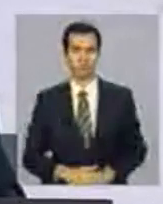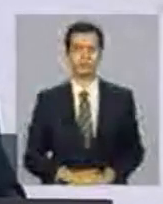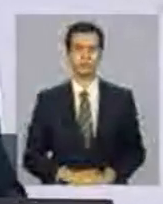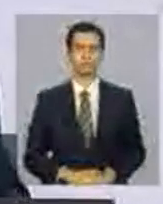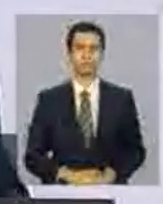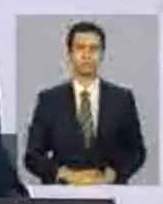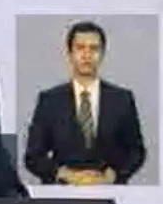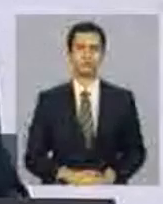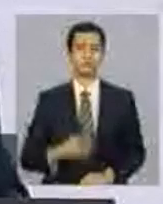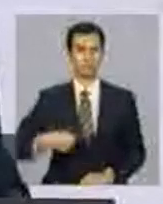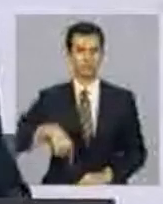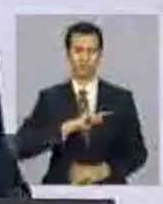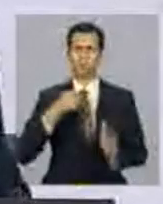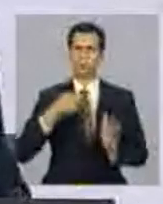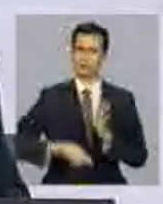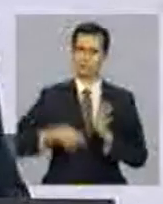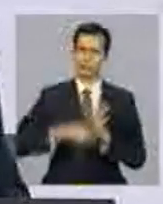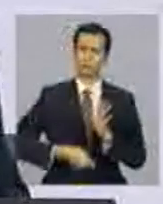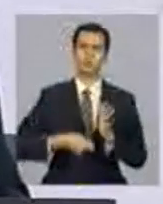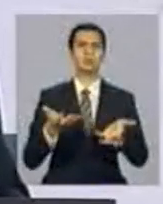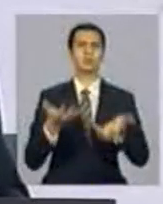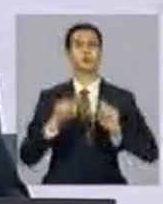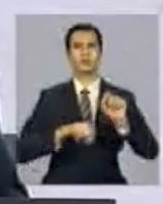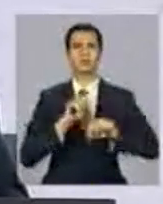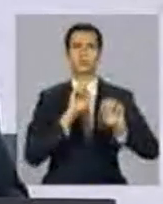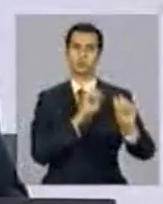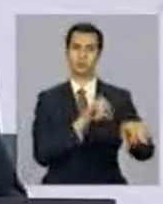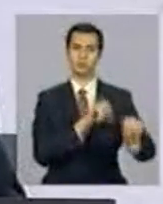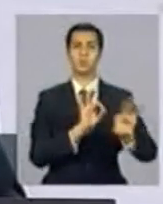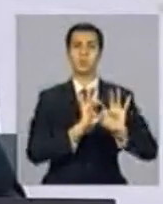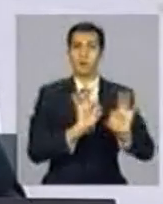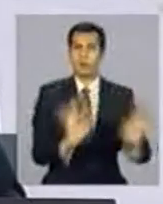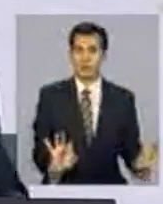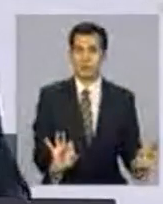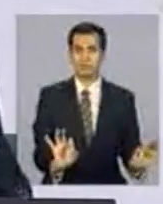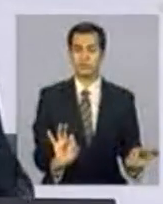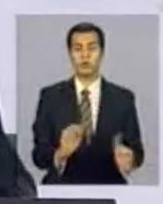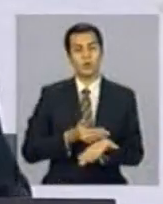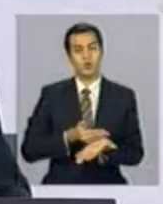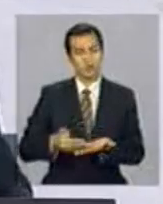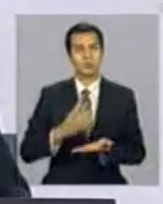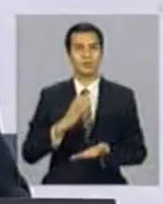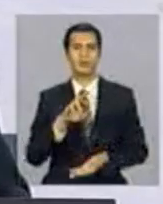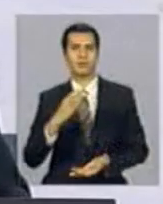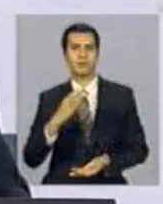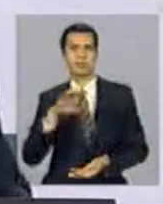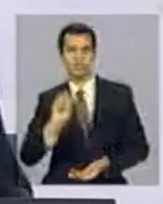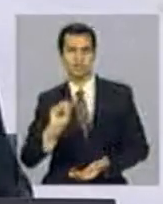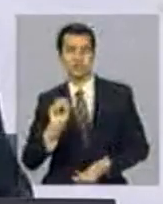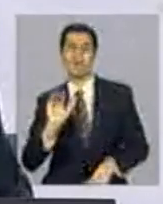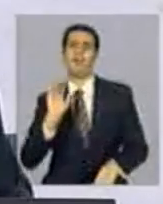Nós somos defensores de educação de qualidade, da creche ao